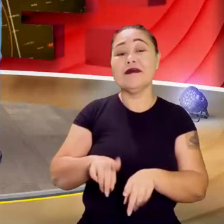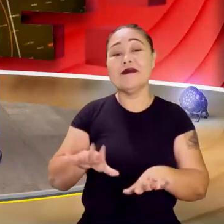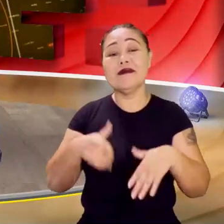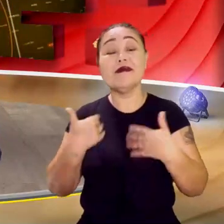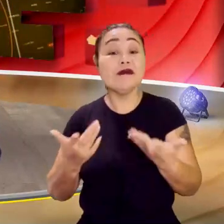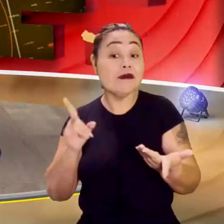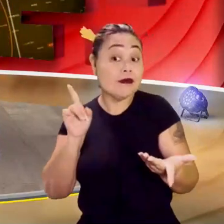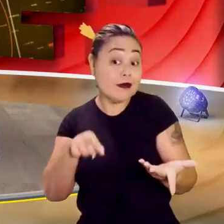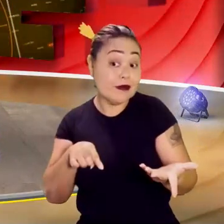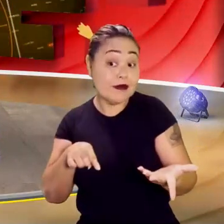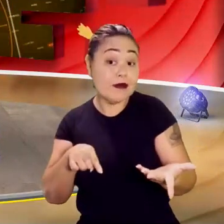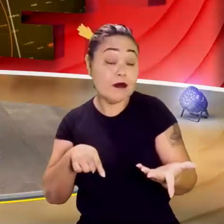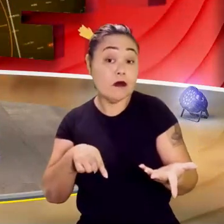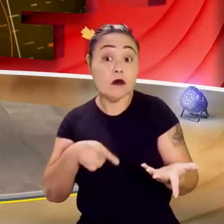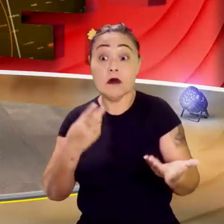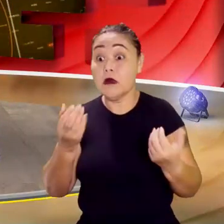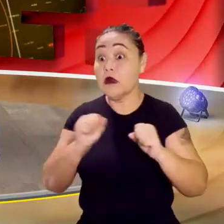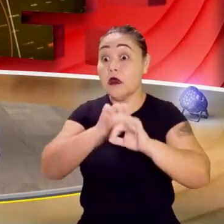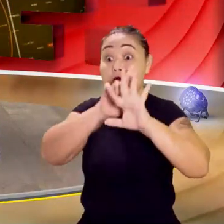é. Né?